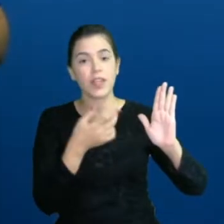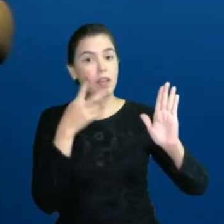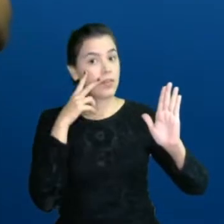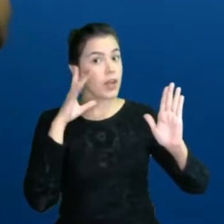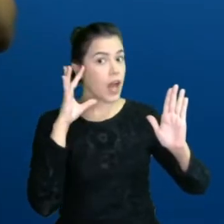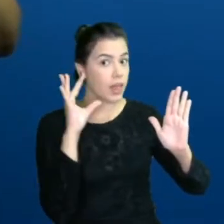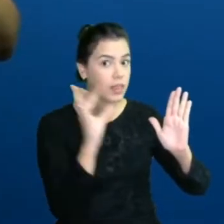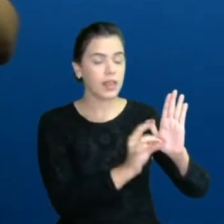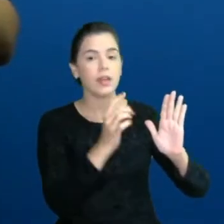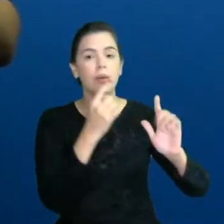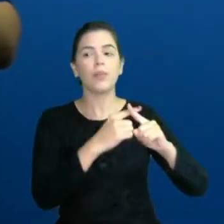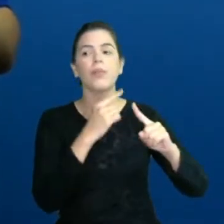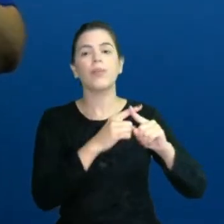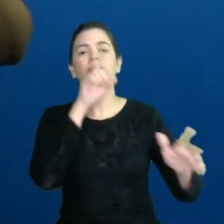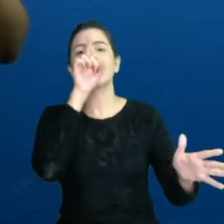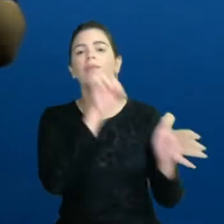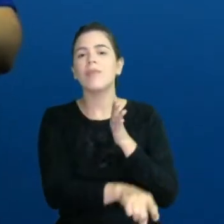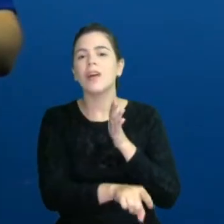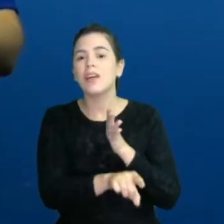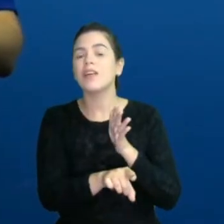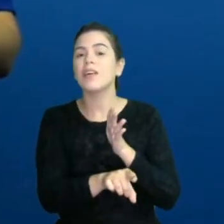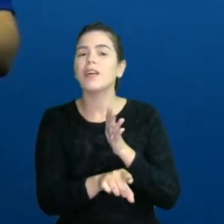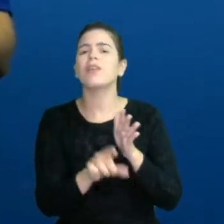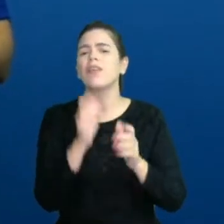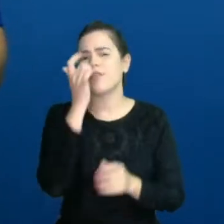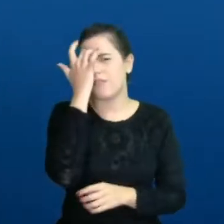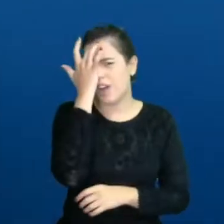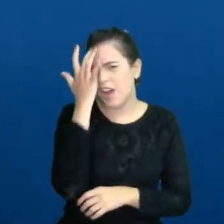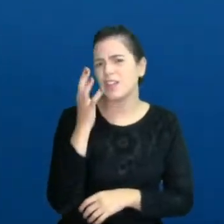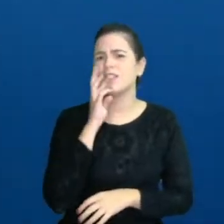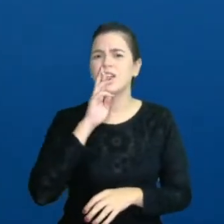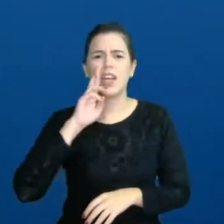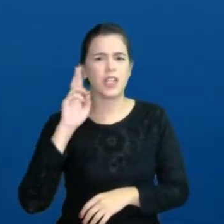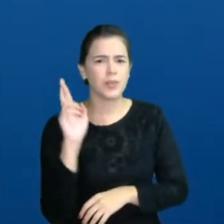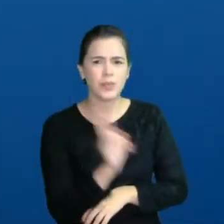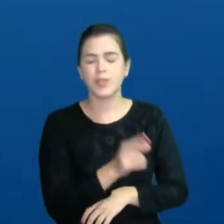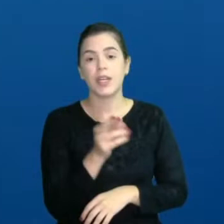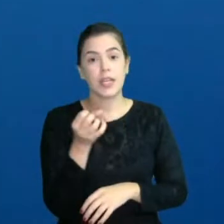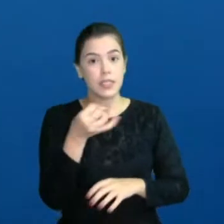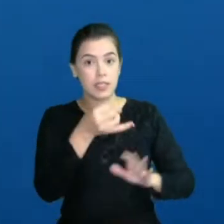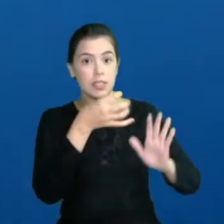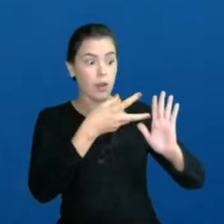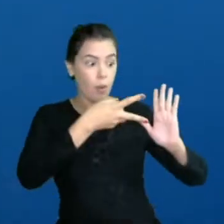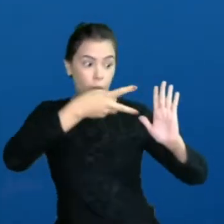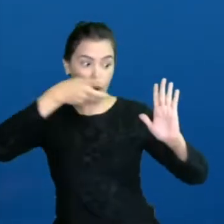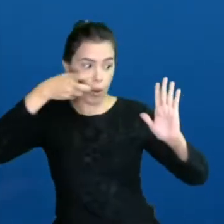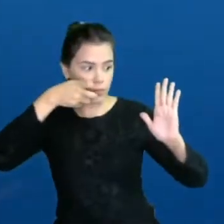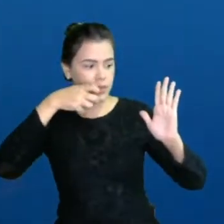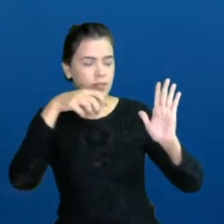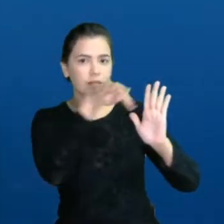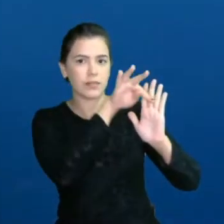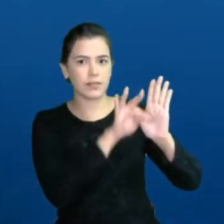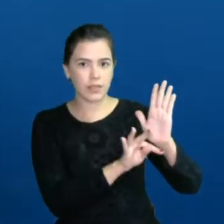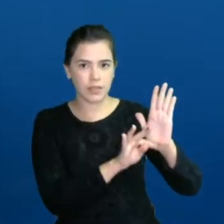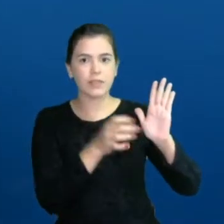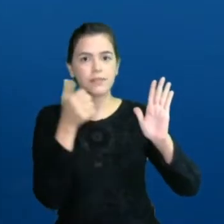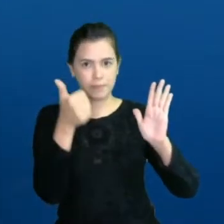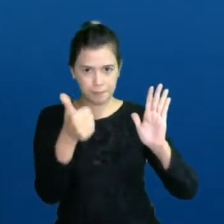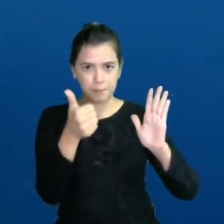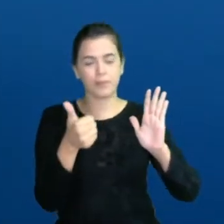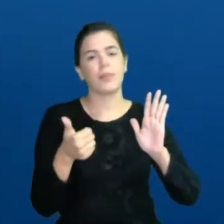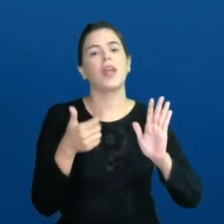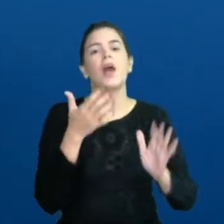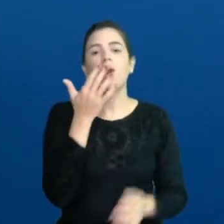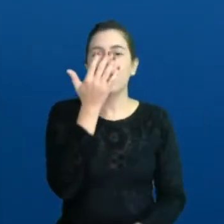atentos, porque às vezes as perguntas são fáceis de responder se a gente observa o texto, tá? Então,